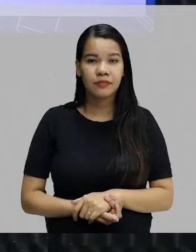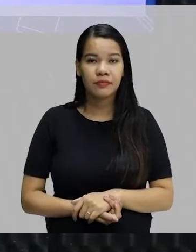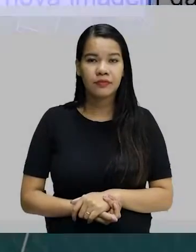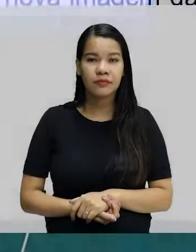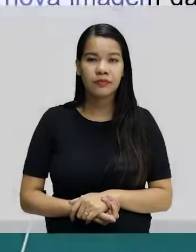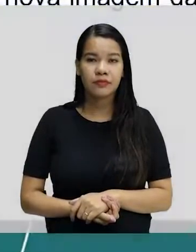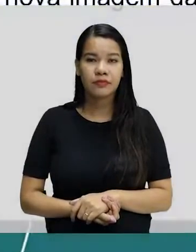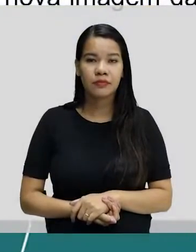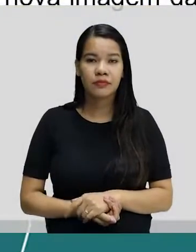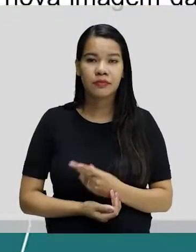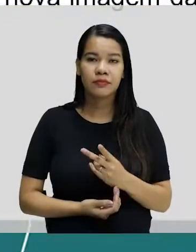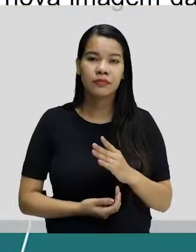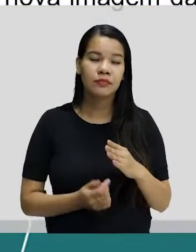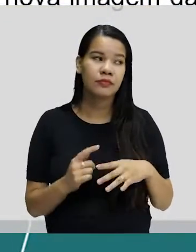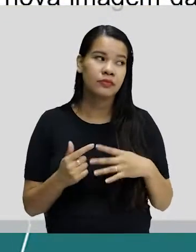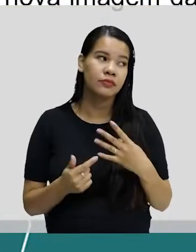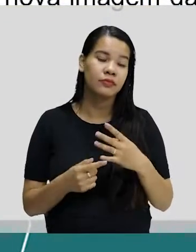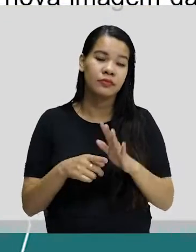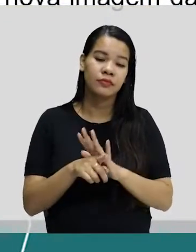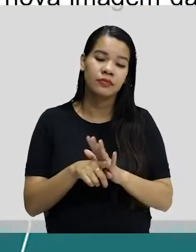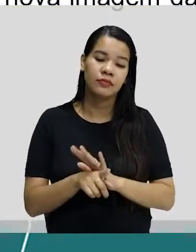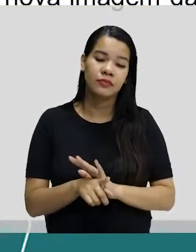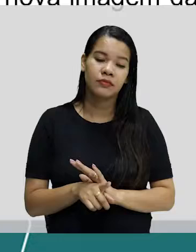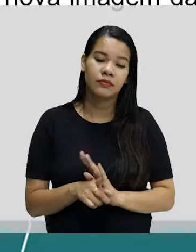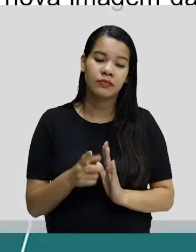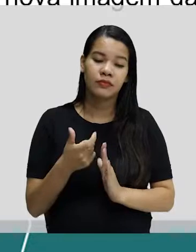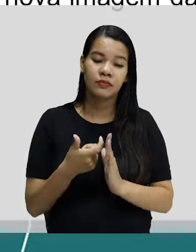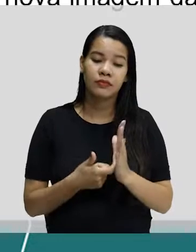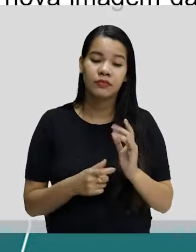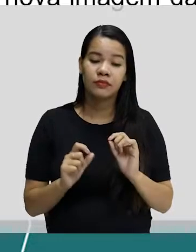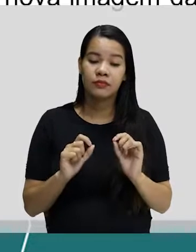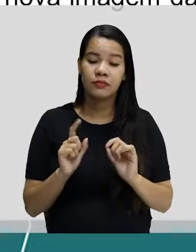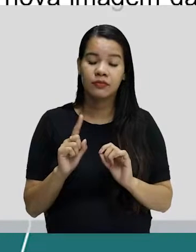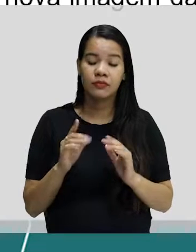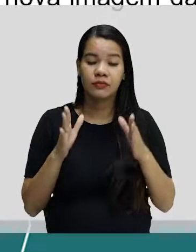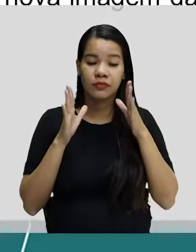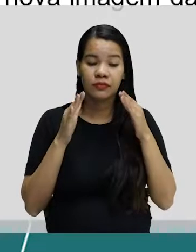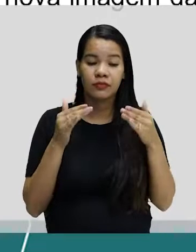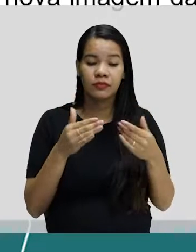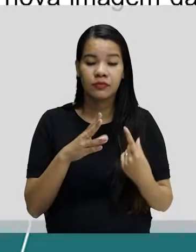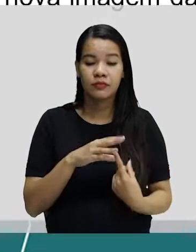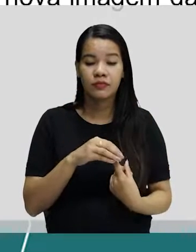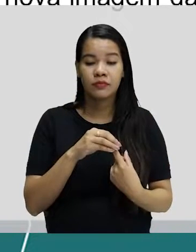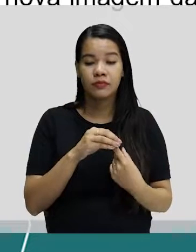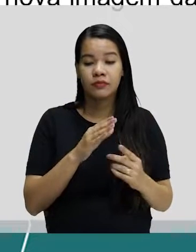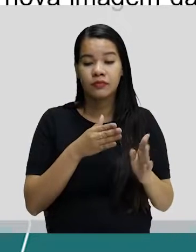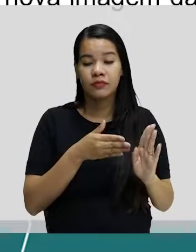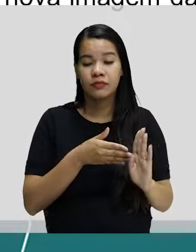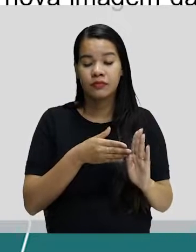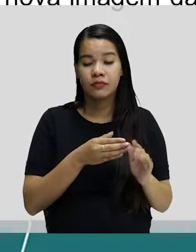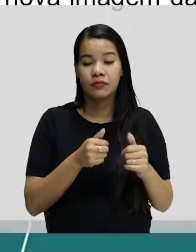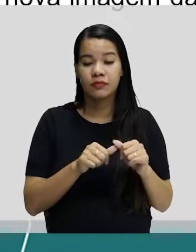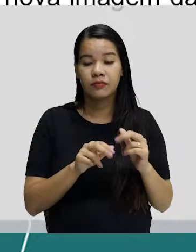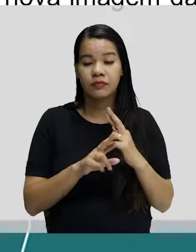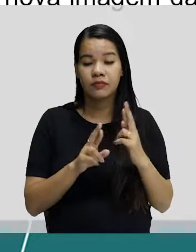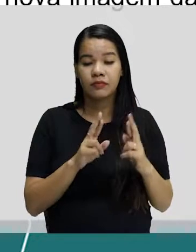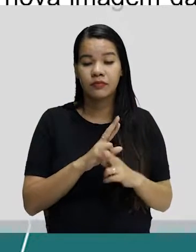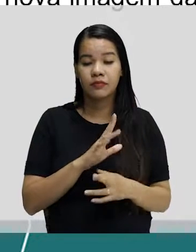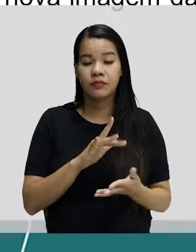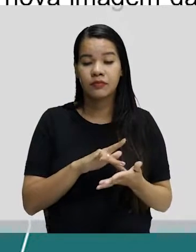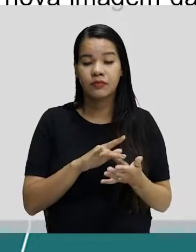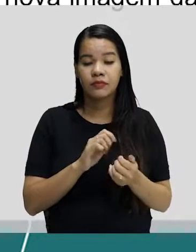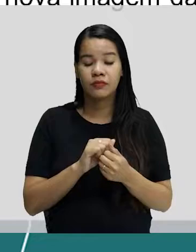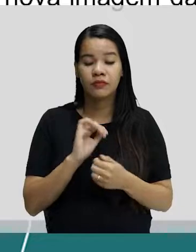tá? Nesta quarta questão diz assim, um texto que não caminha em uma única direção coincide, na verdade, com a